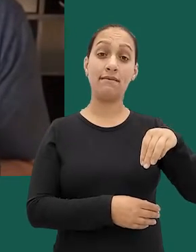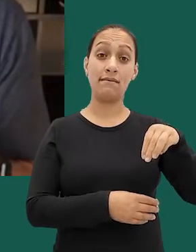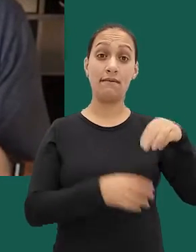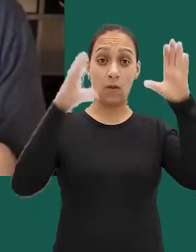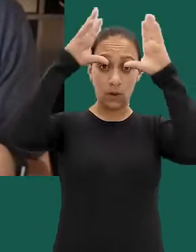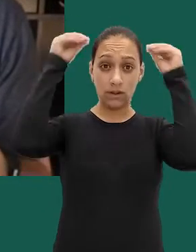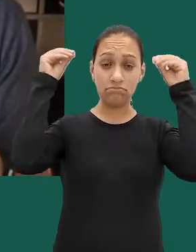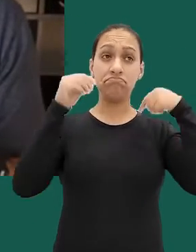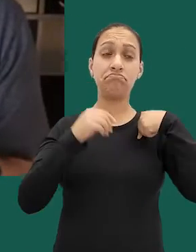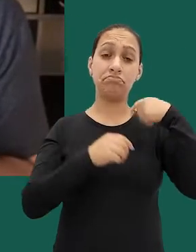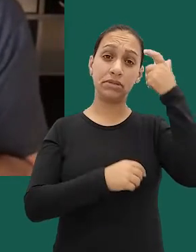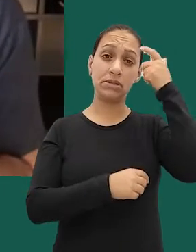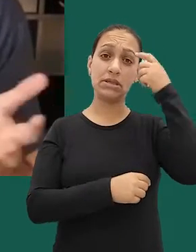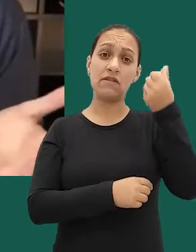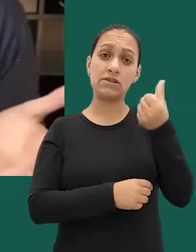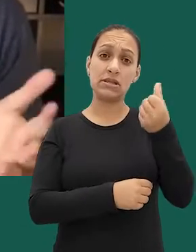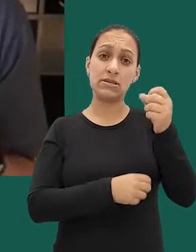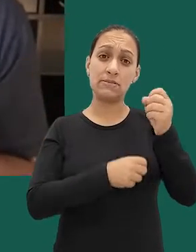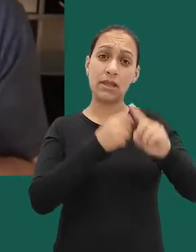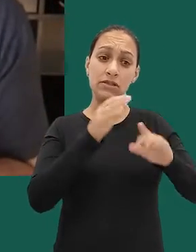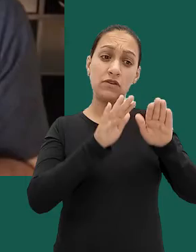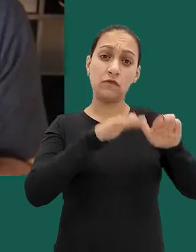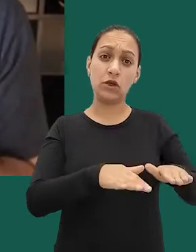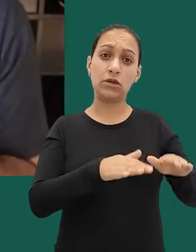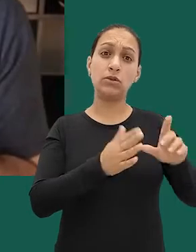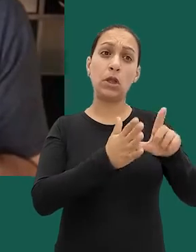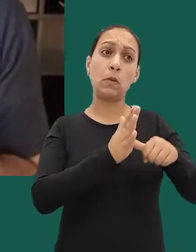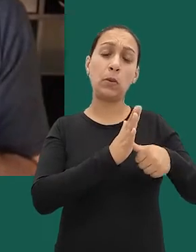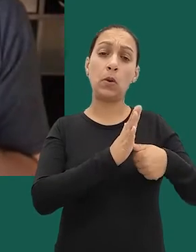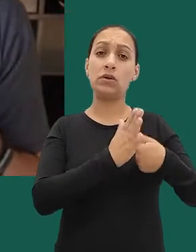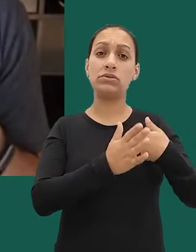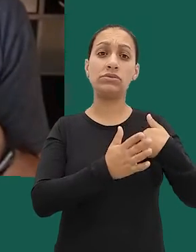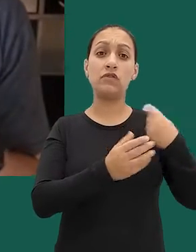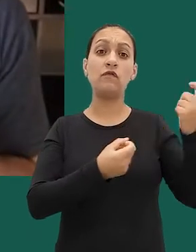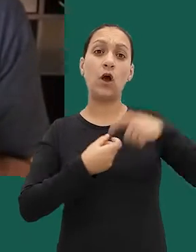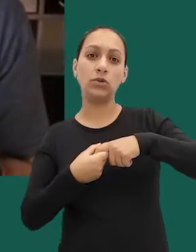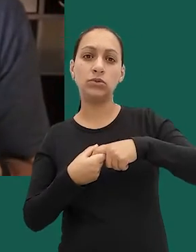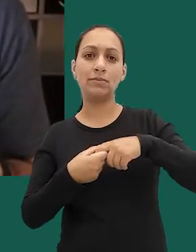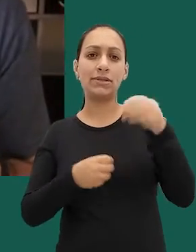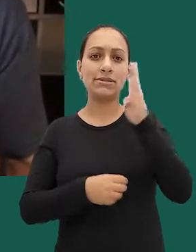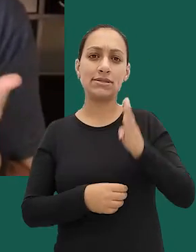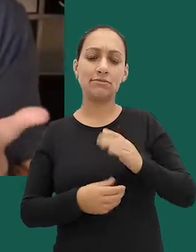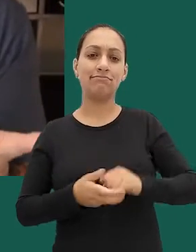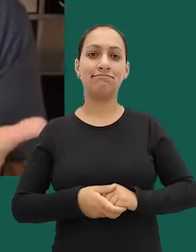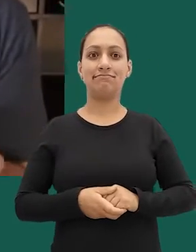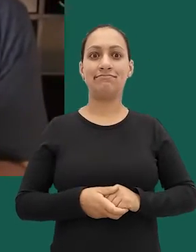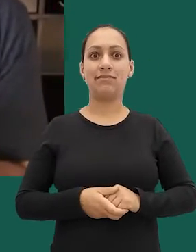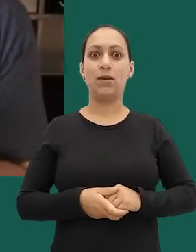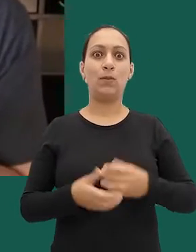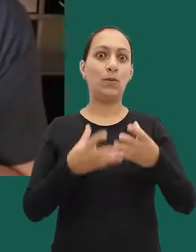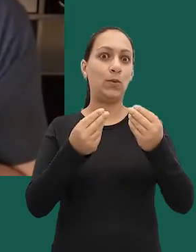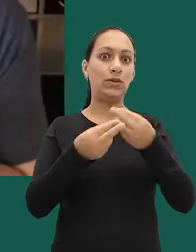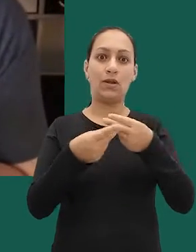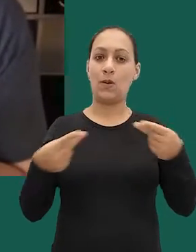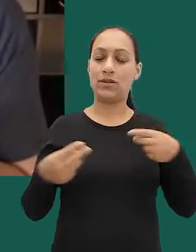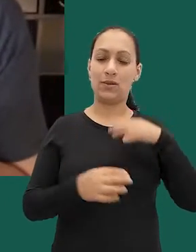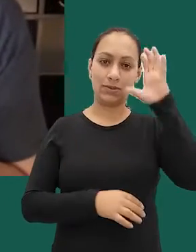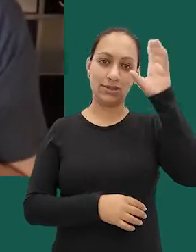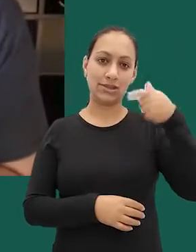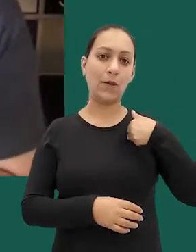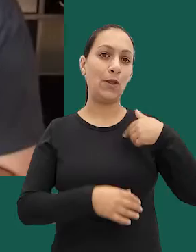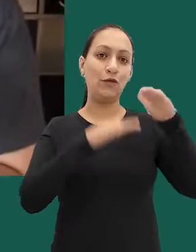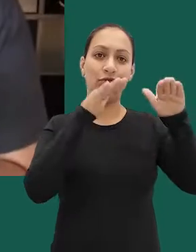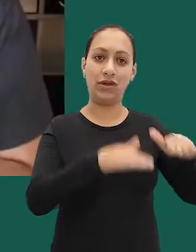para 1 ano e volto. E aí muita coisa aconteceu, eu acabei ficando, e eu posso contar desde o